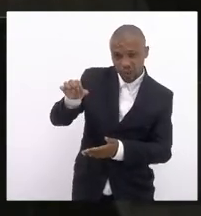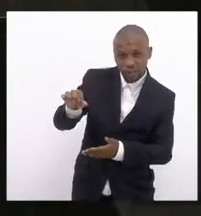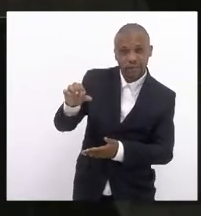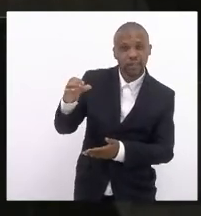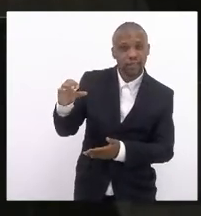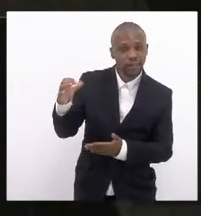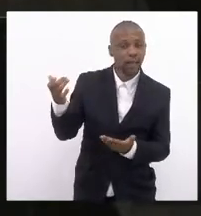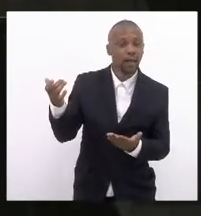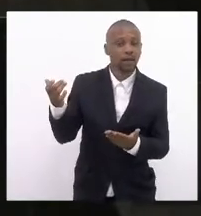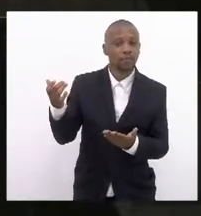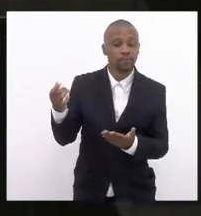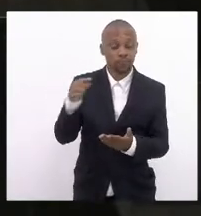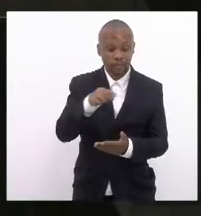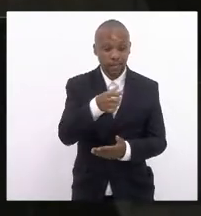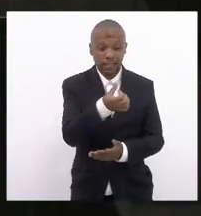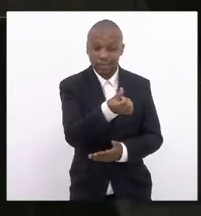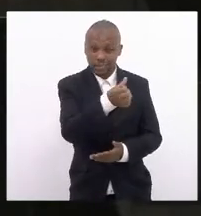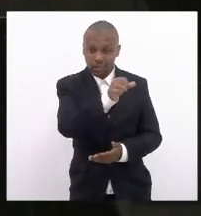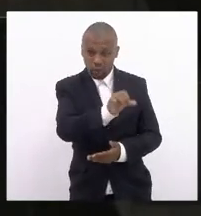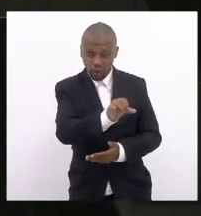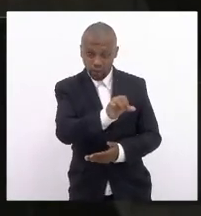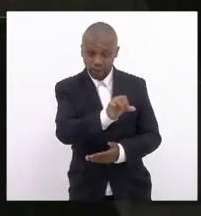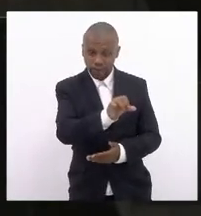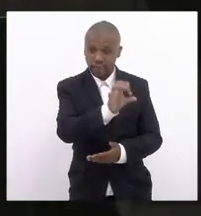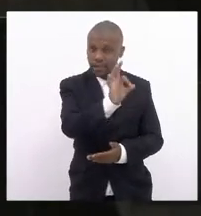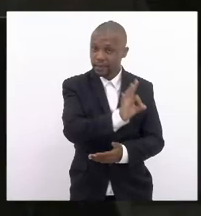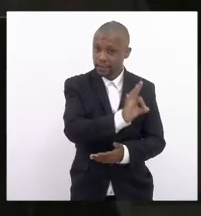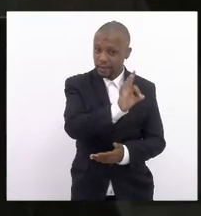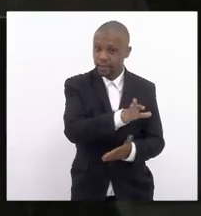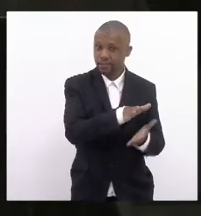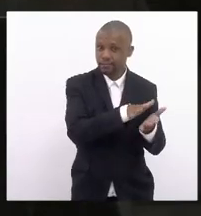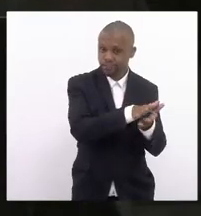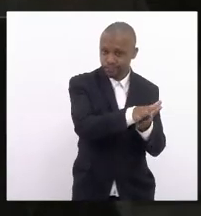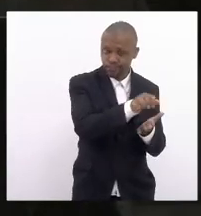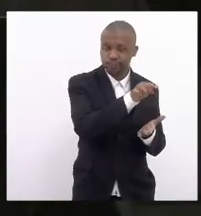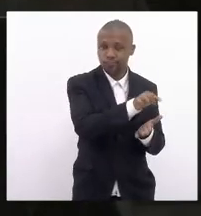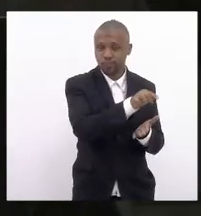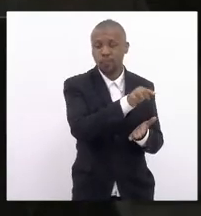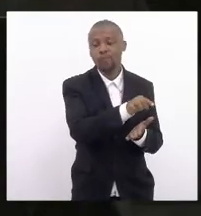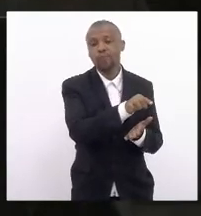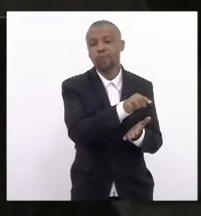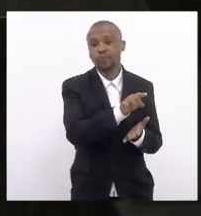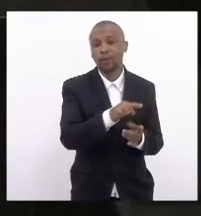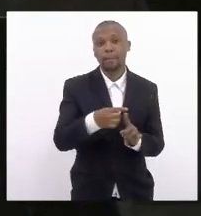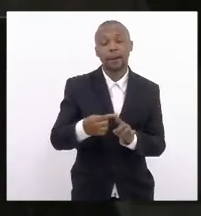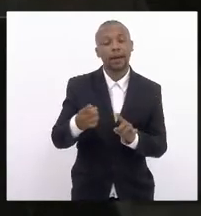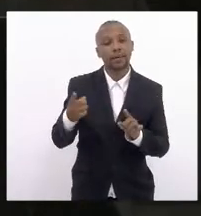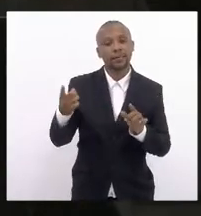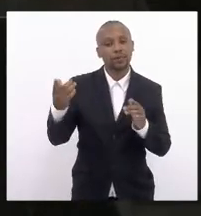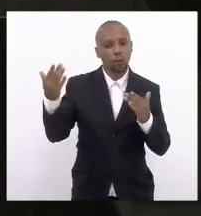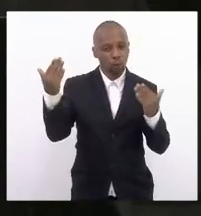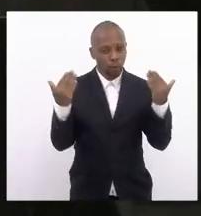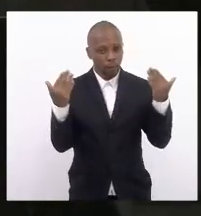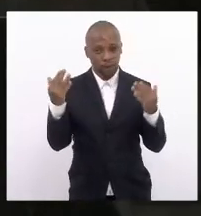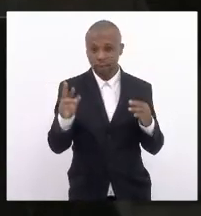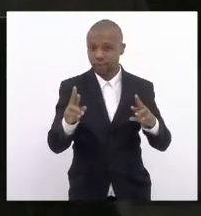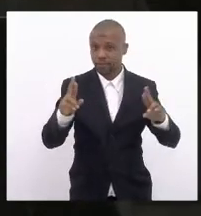R$ 69,00 da taxa de emissão do CRLV e a diferença pelo licenciamento